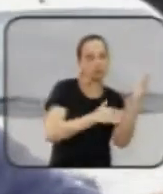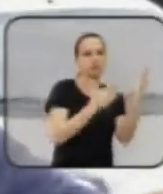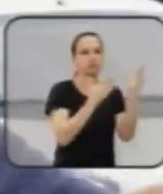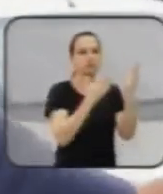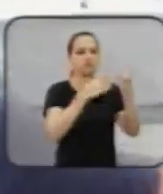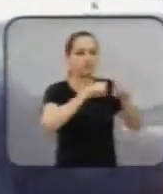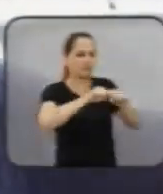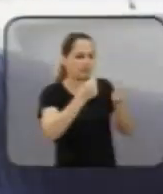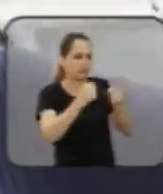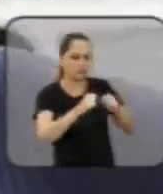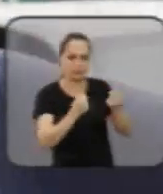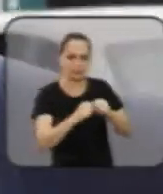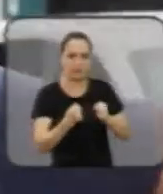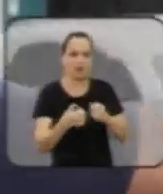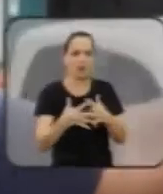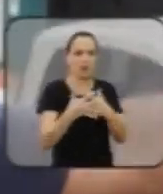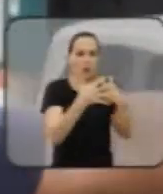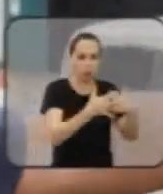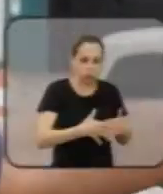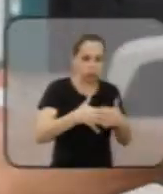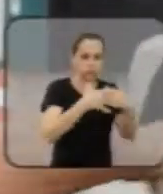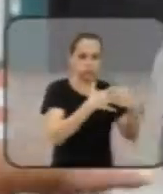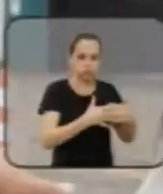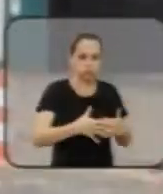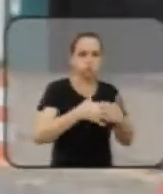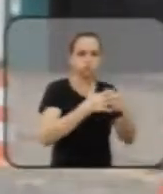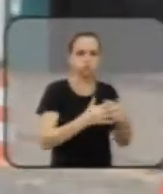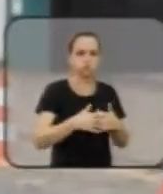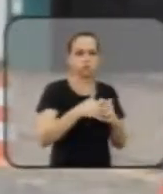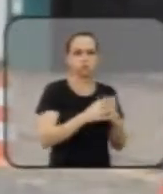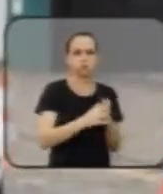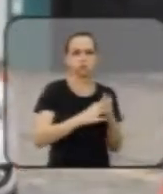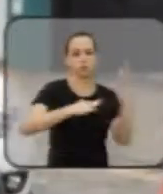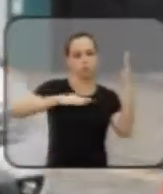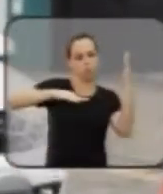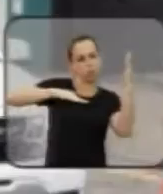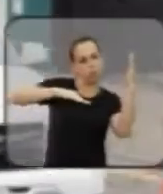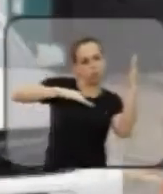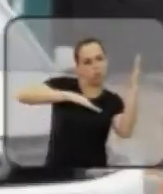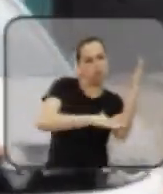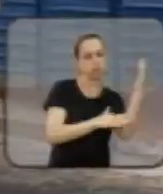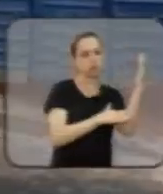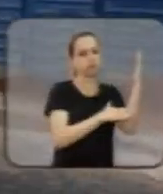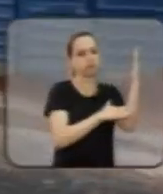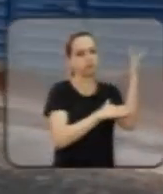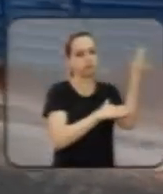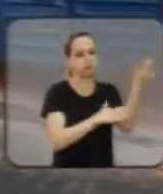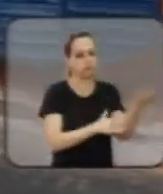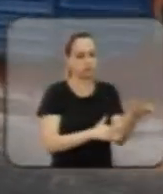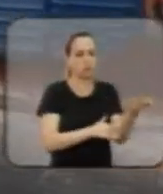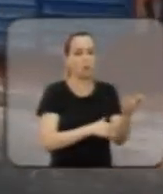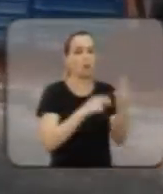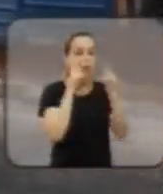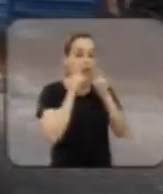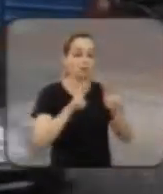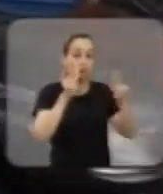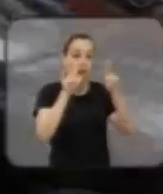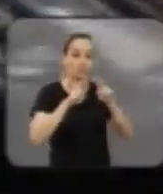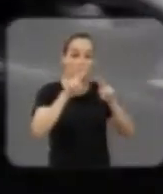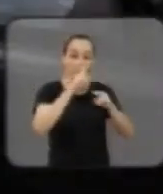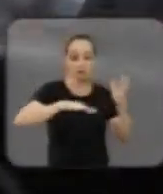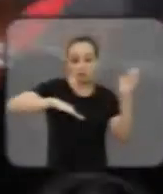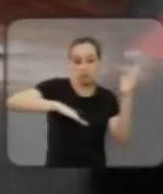quebrou. O caminhão que fazia a manobra aqui bateu na árvore, estragou a árvore. Eu já presenciei pelo menos um